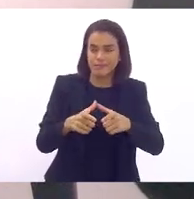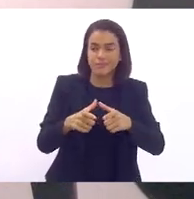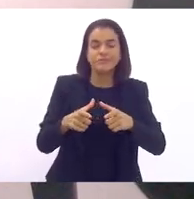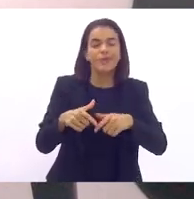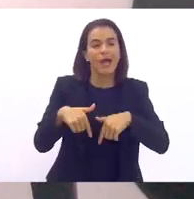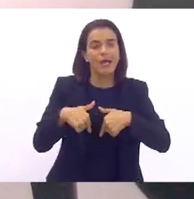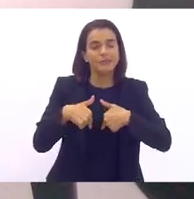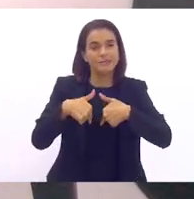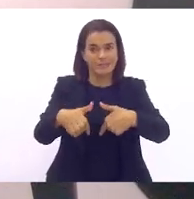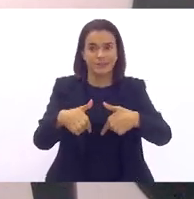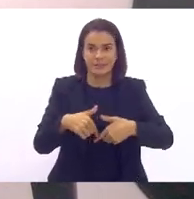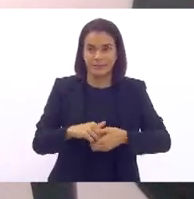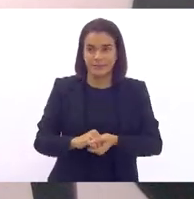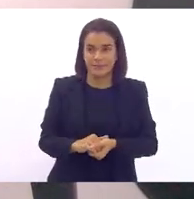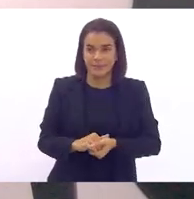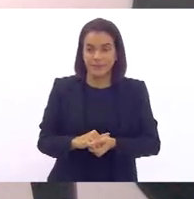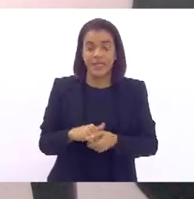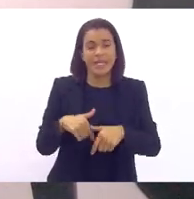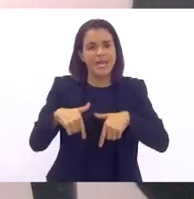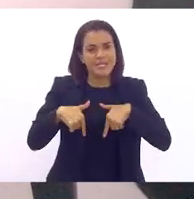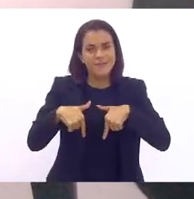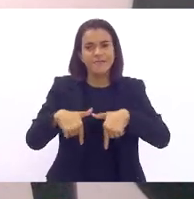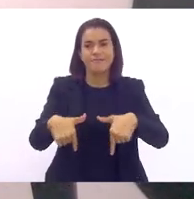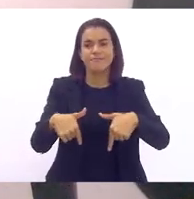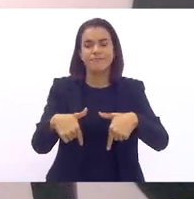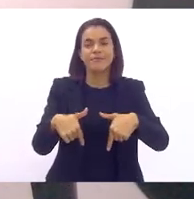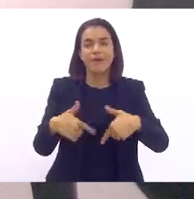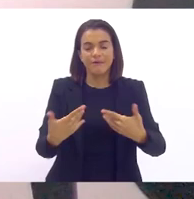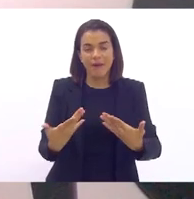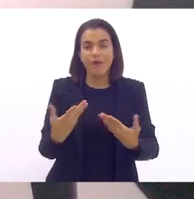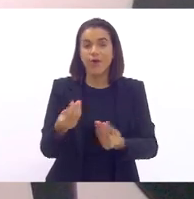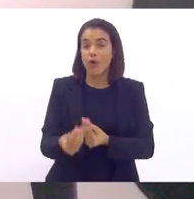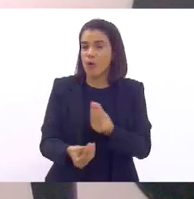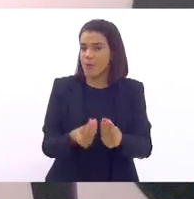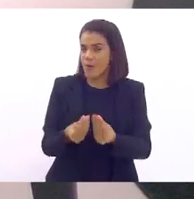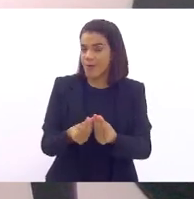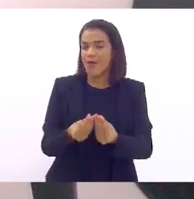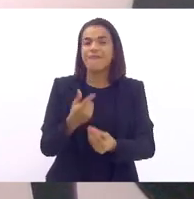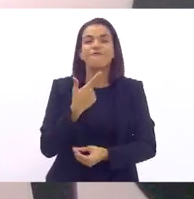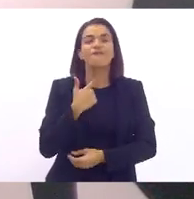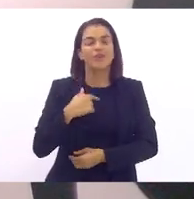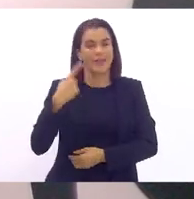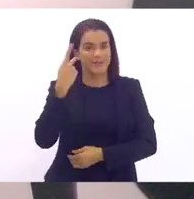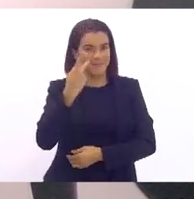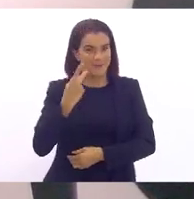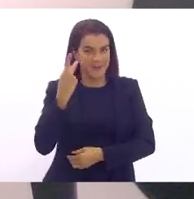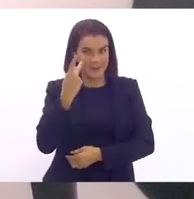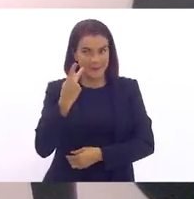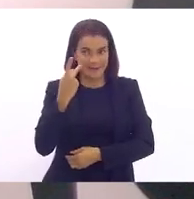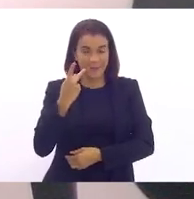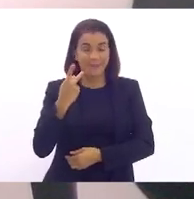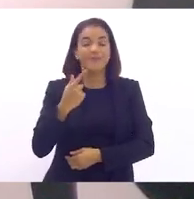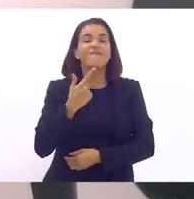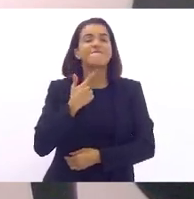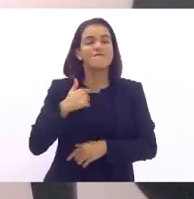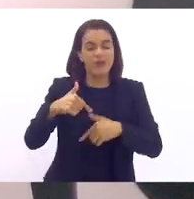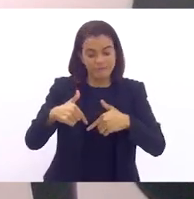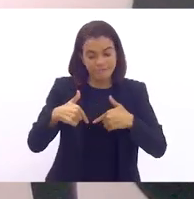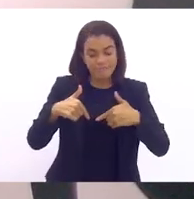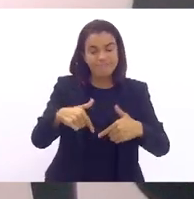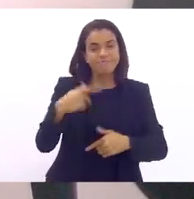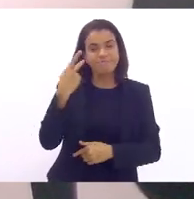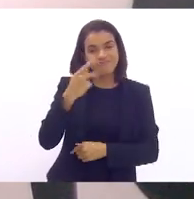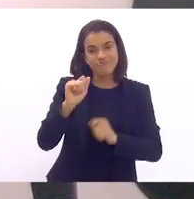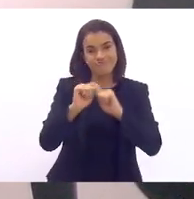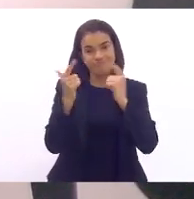Dr Nelson Rocha e essa efetividade se dá através da vontade política a vontade política do Parlamento